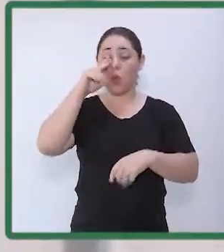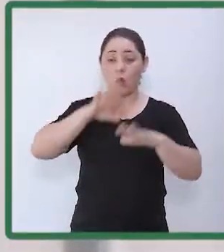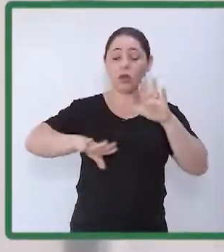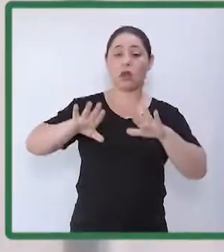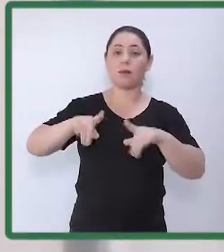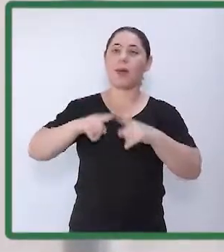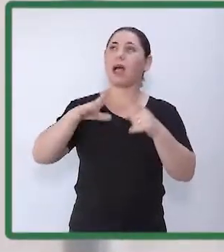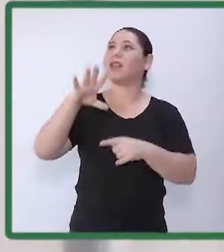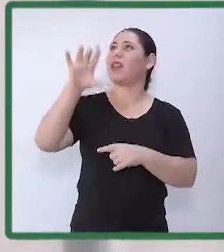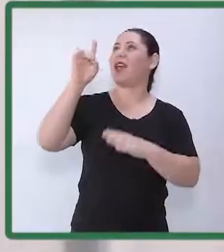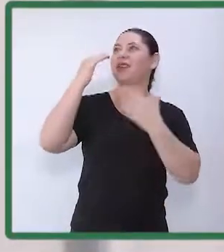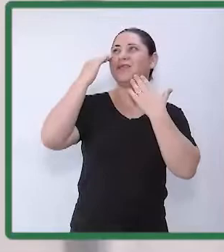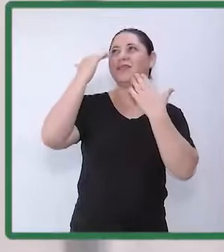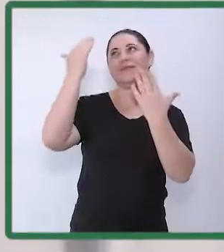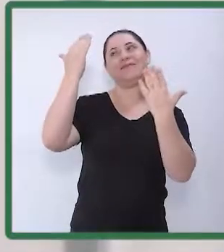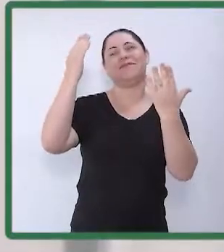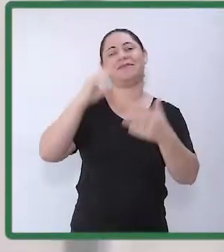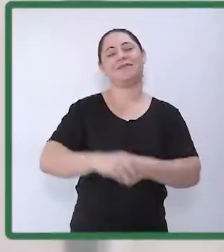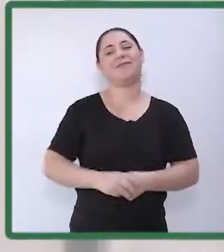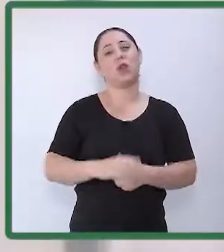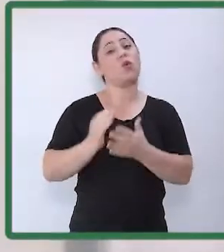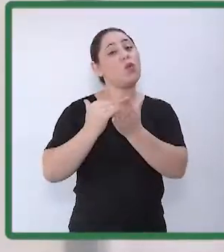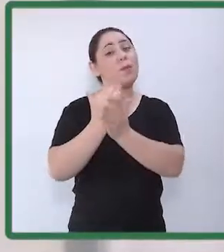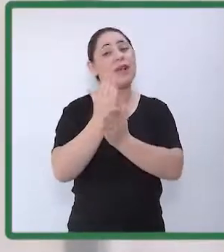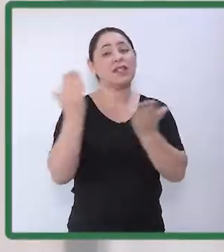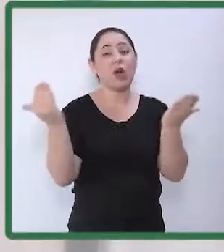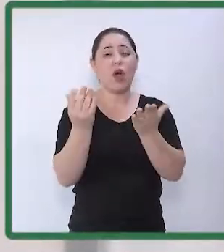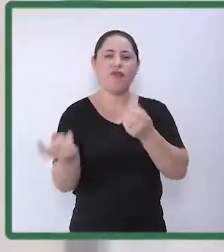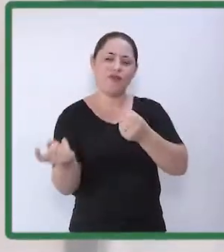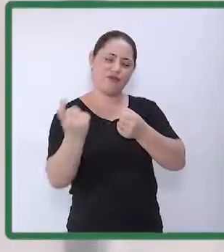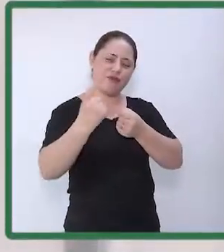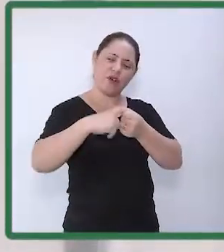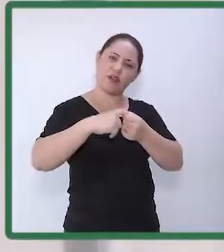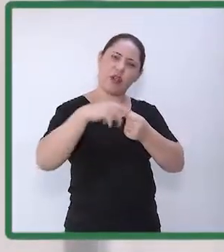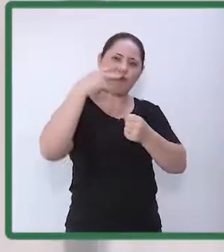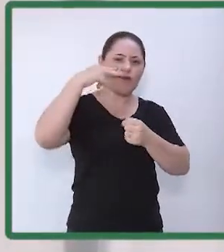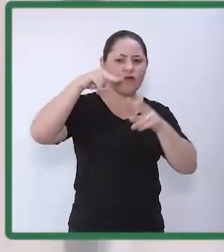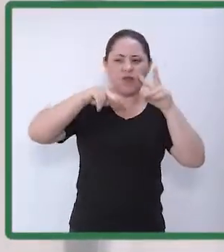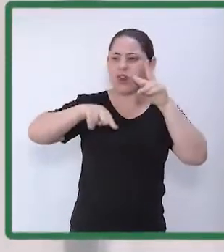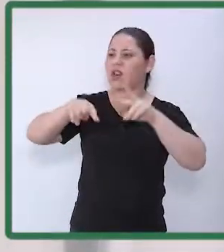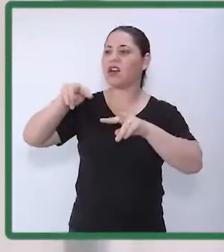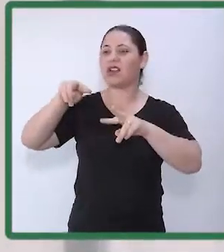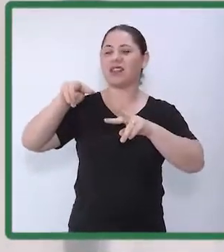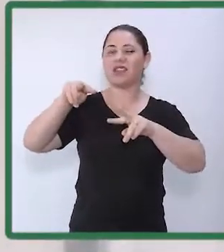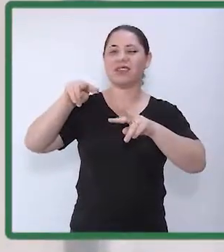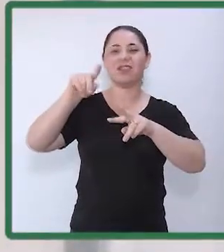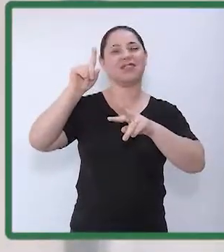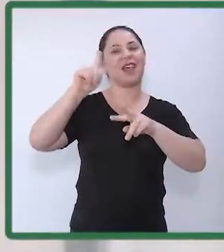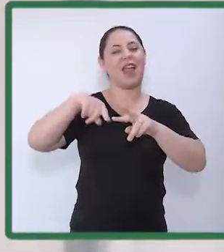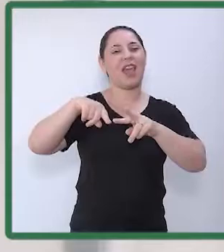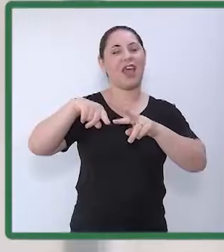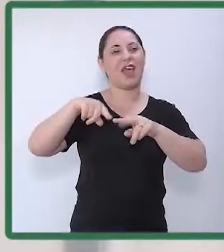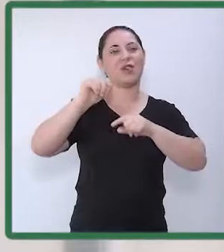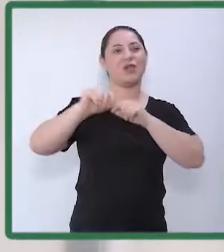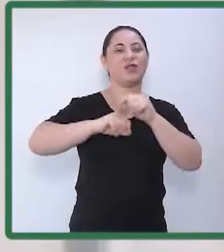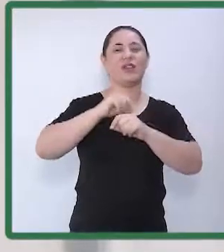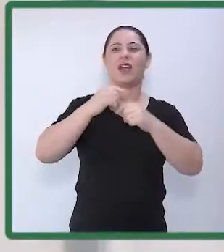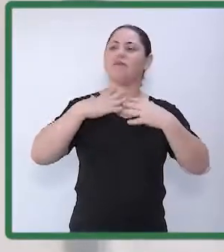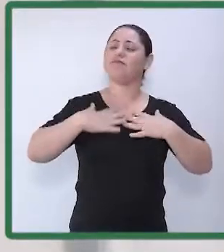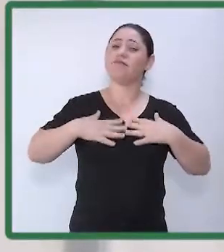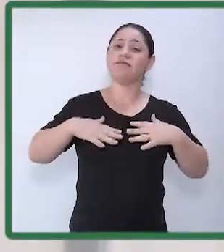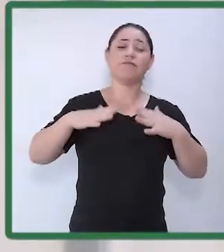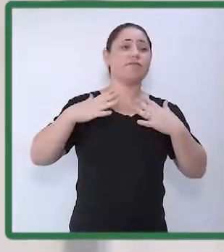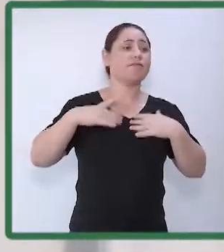cuidados. Mas graças a Deus a gente começa a retomar, né? A gente vê os nossos empresários já